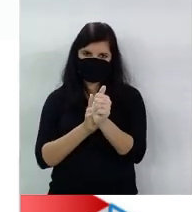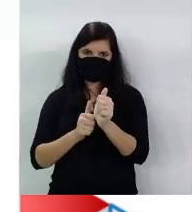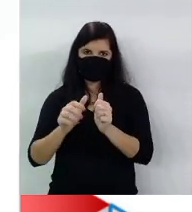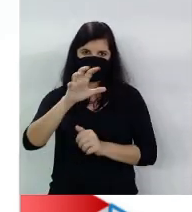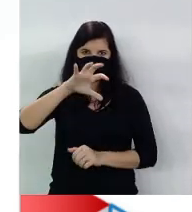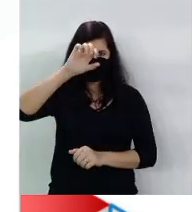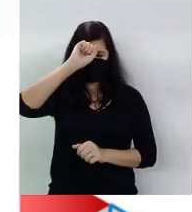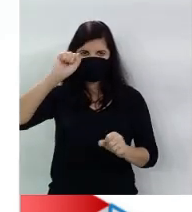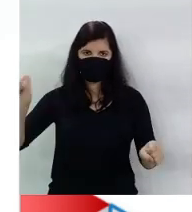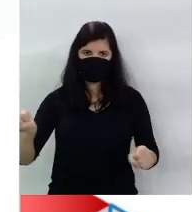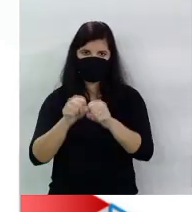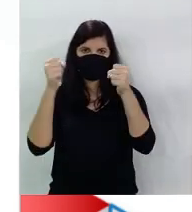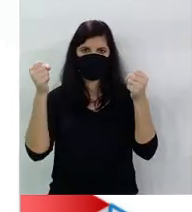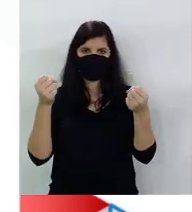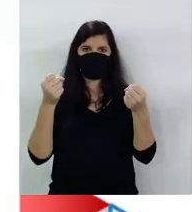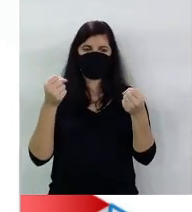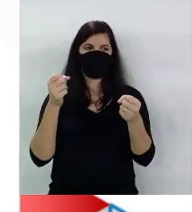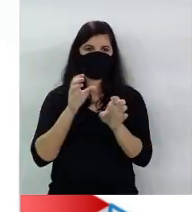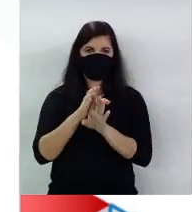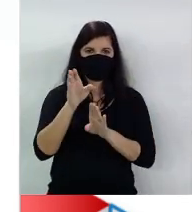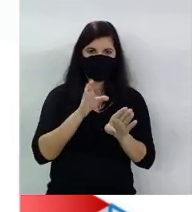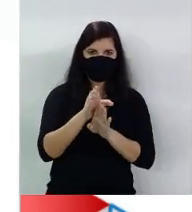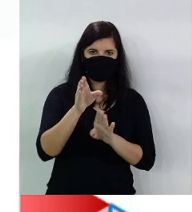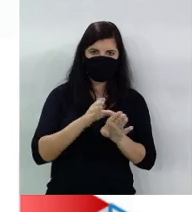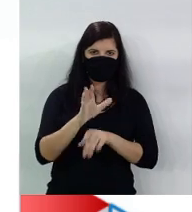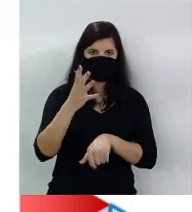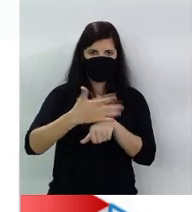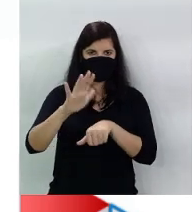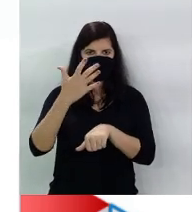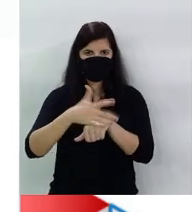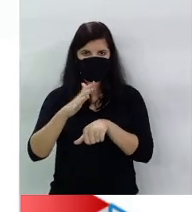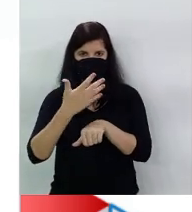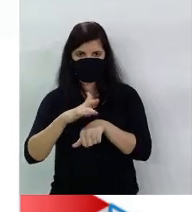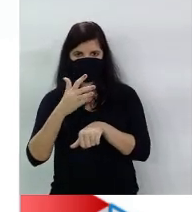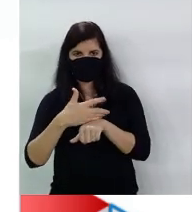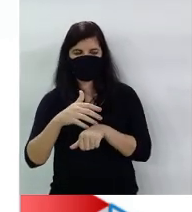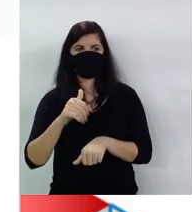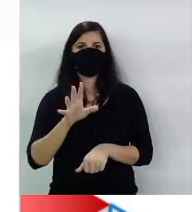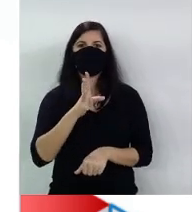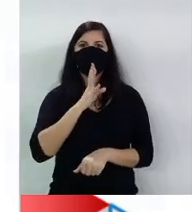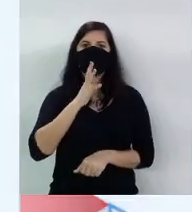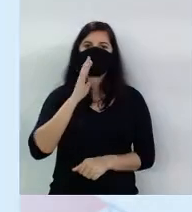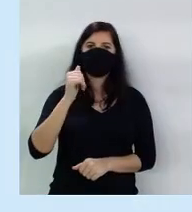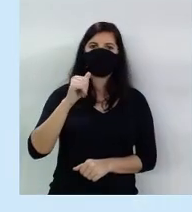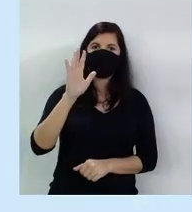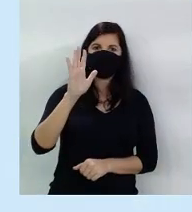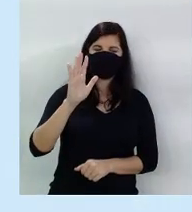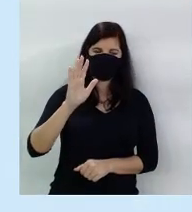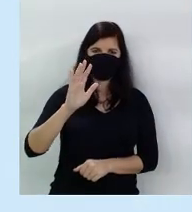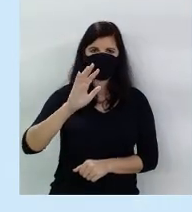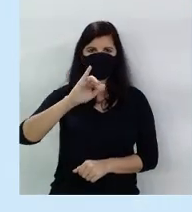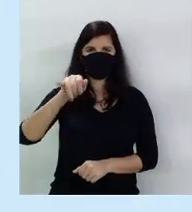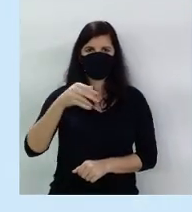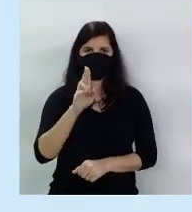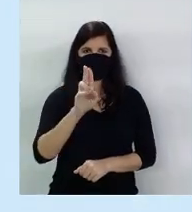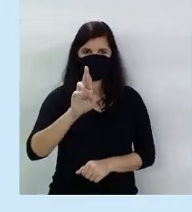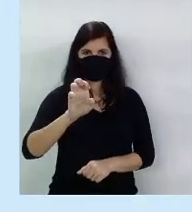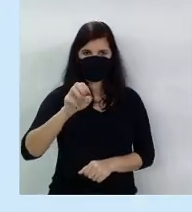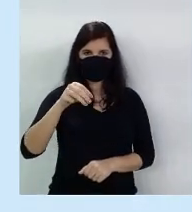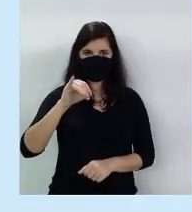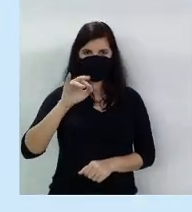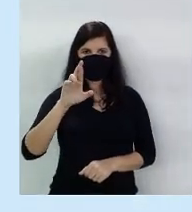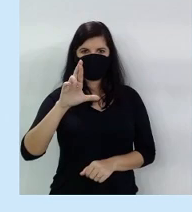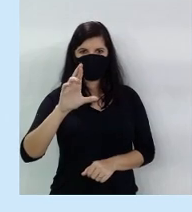que curam e aconselham os praticantes, mais conhecidos como juremeiros. Então